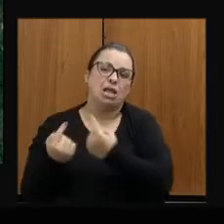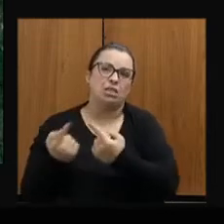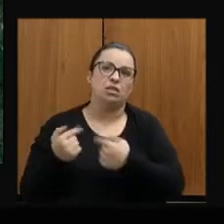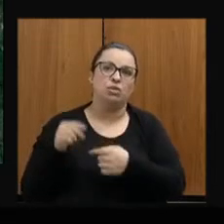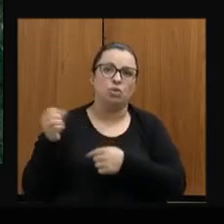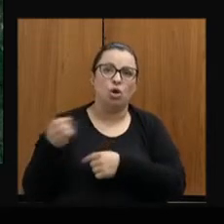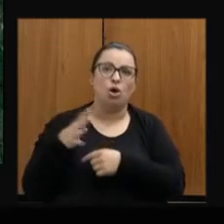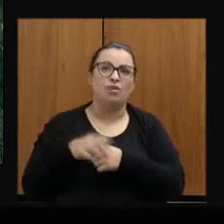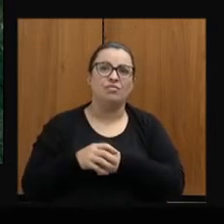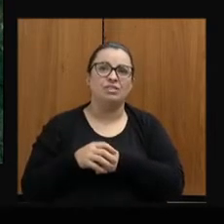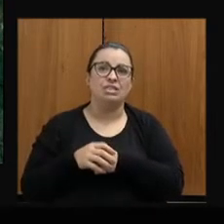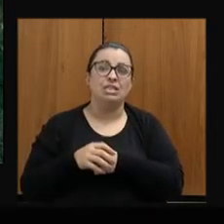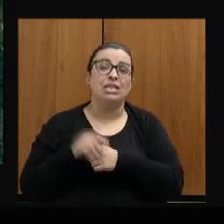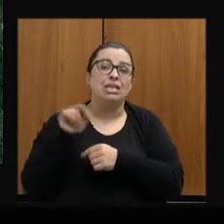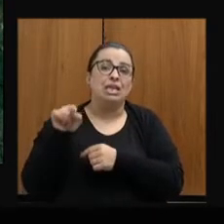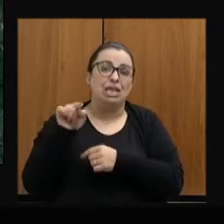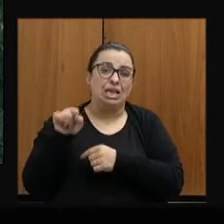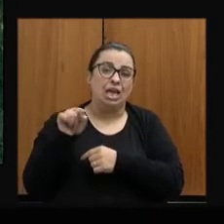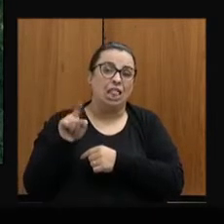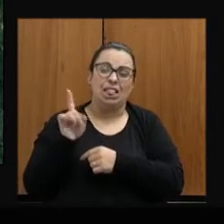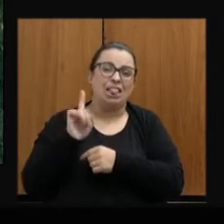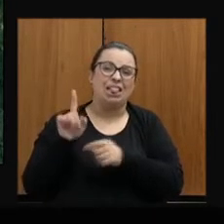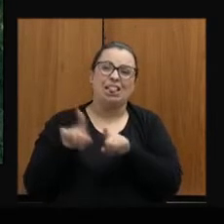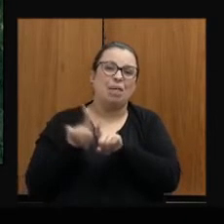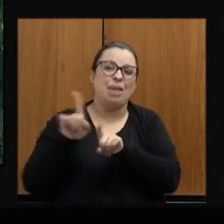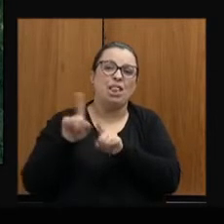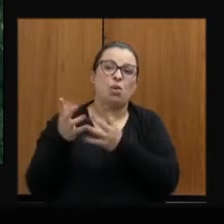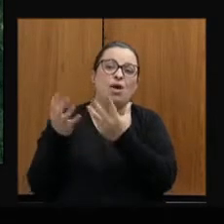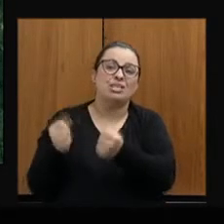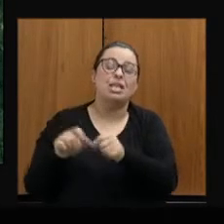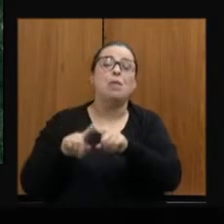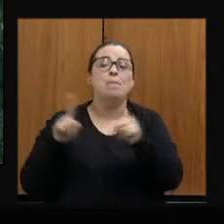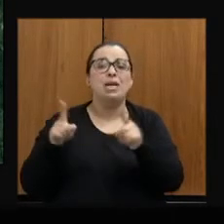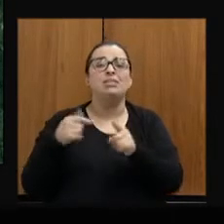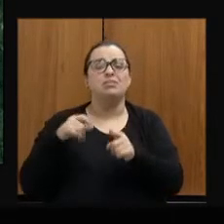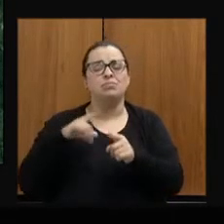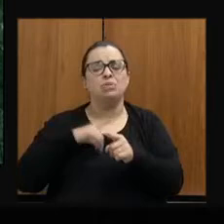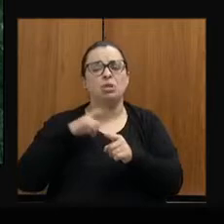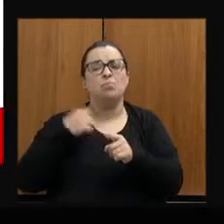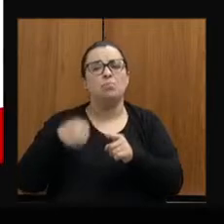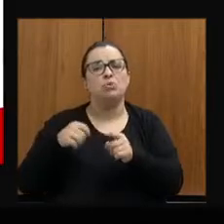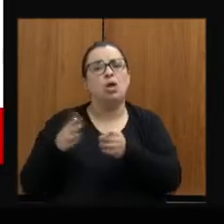acatado mas que foi também estudado com os estudos publicados